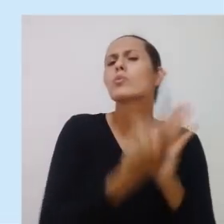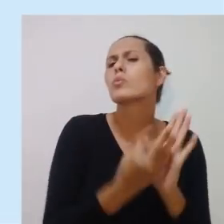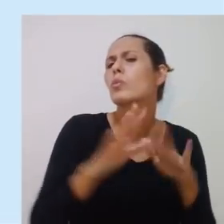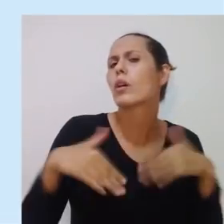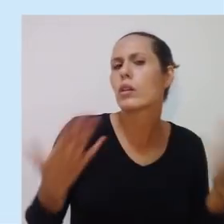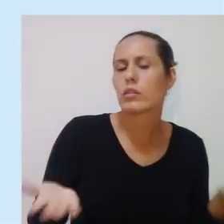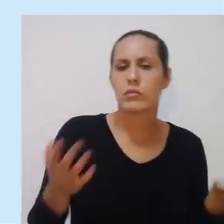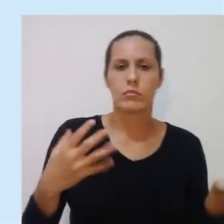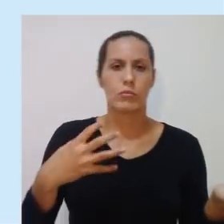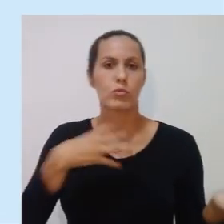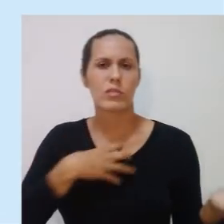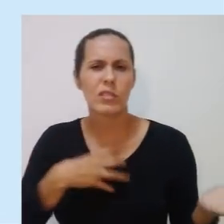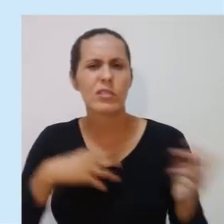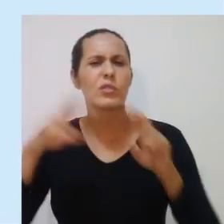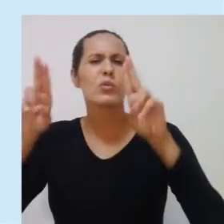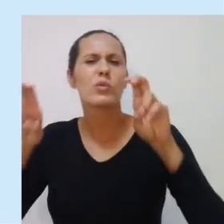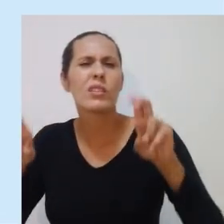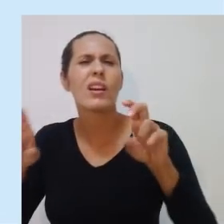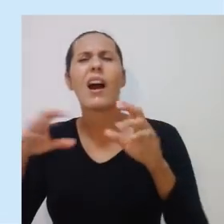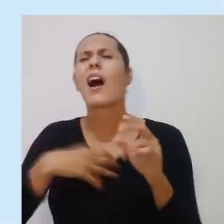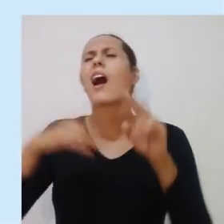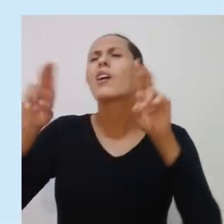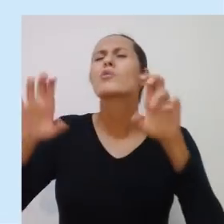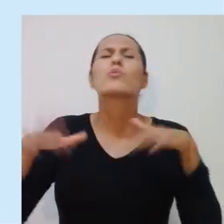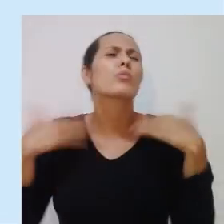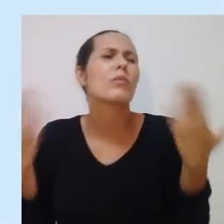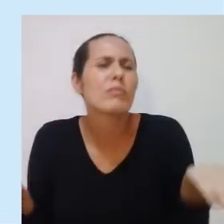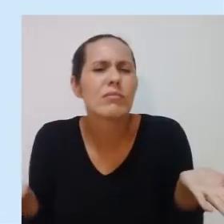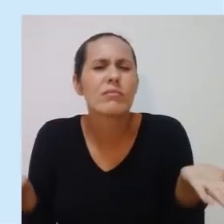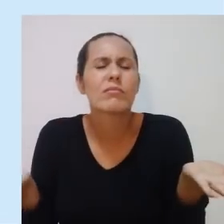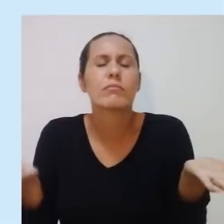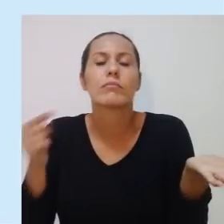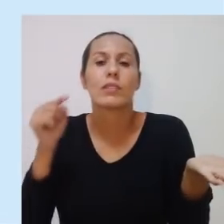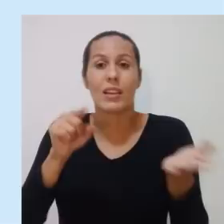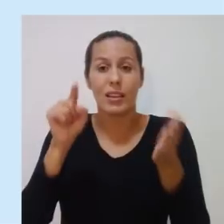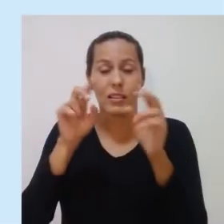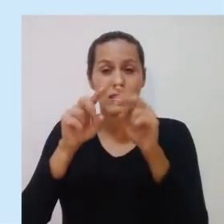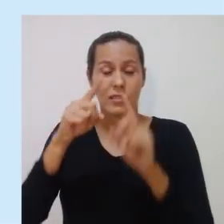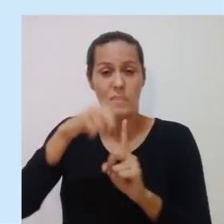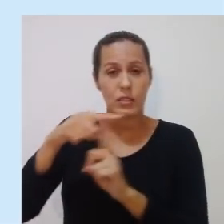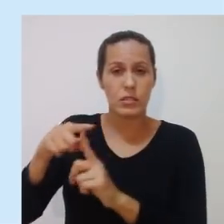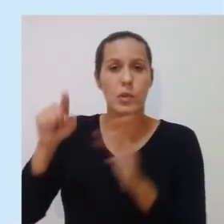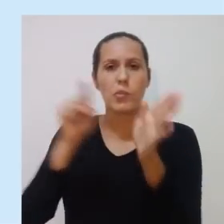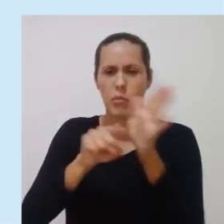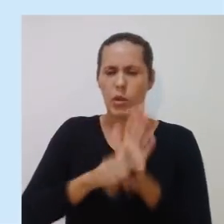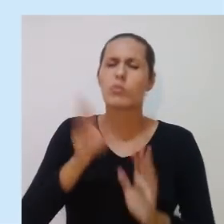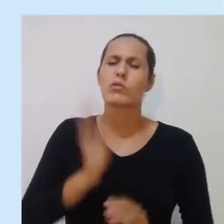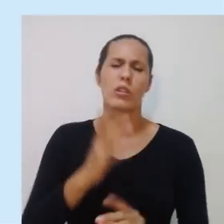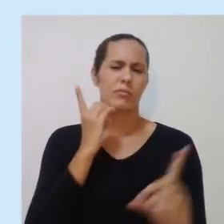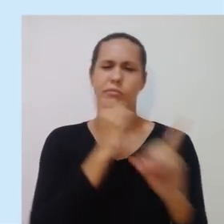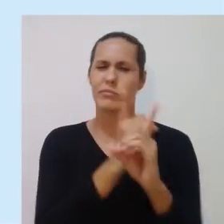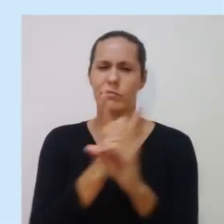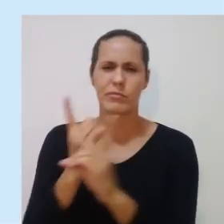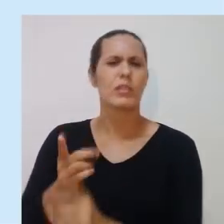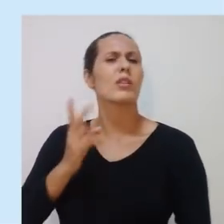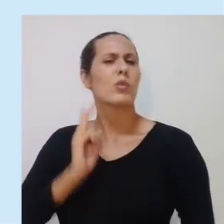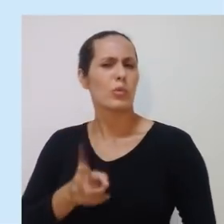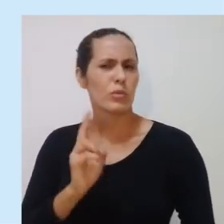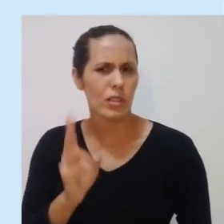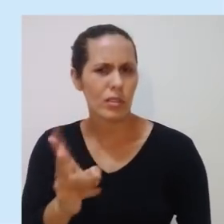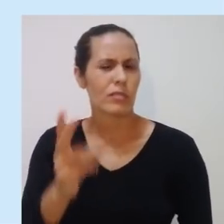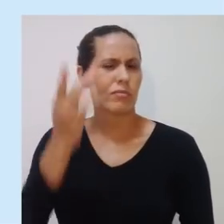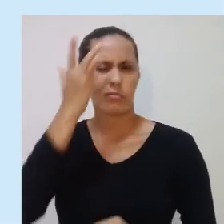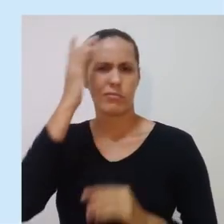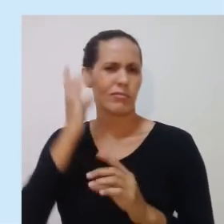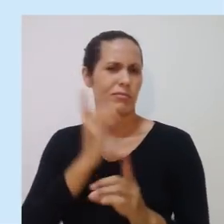sentido do texto? Esse texto trata de que assunto? É esse tipo de pergunta que vocês já encontraram e vão